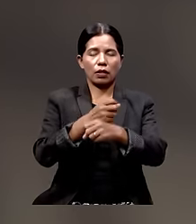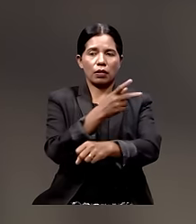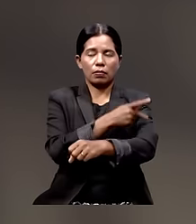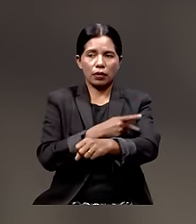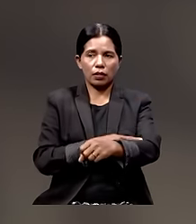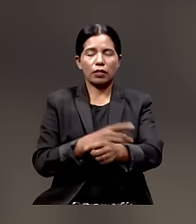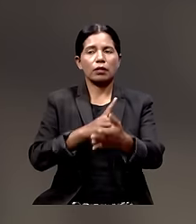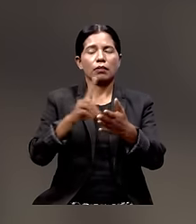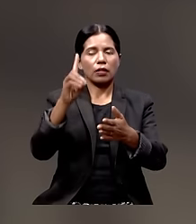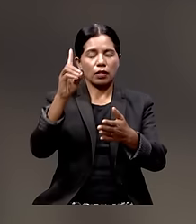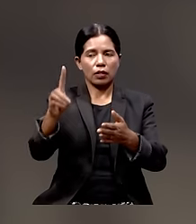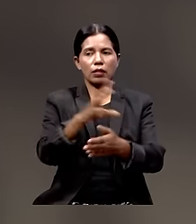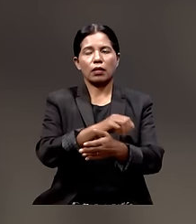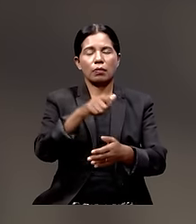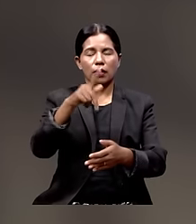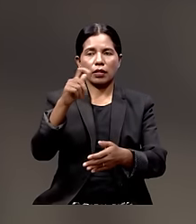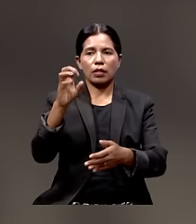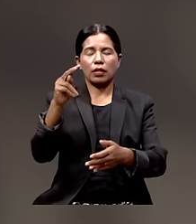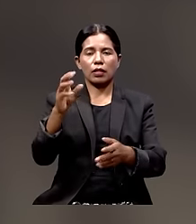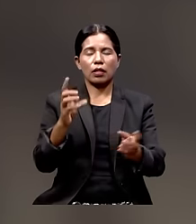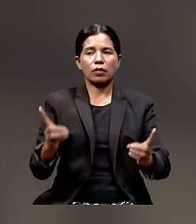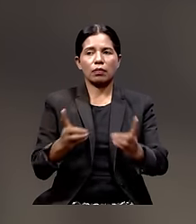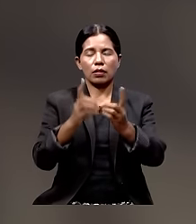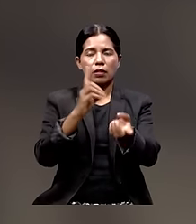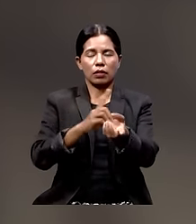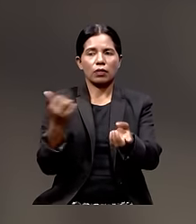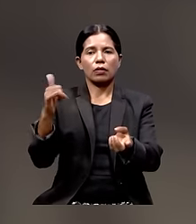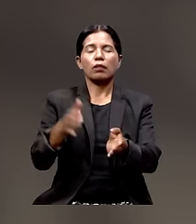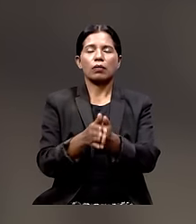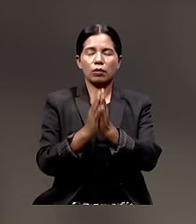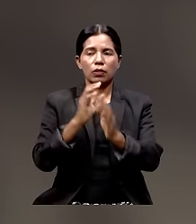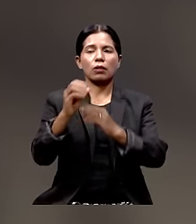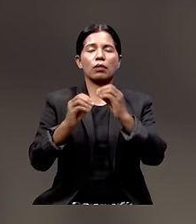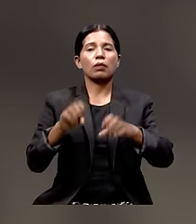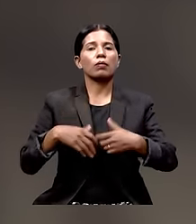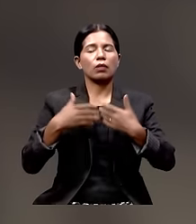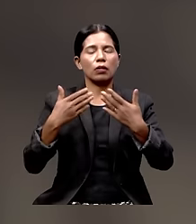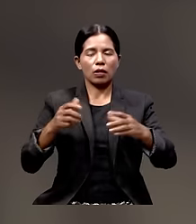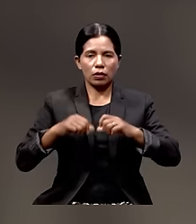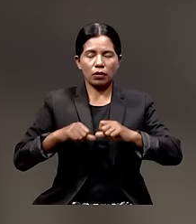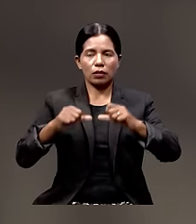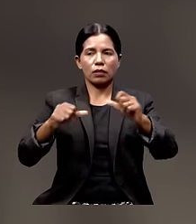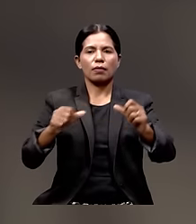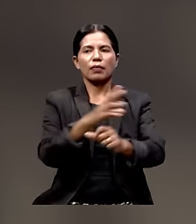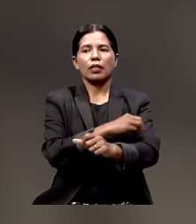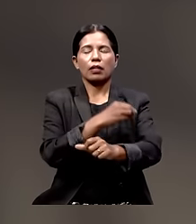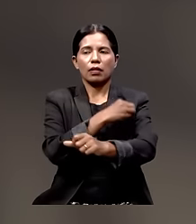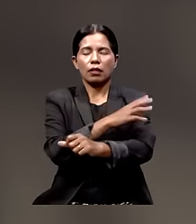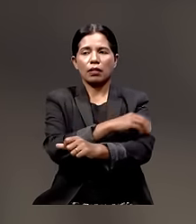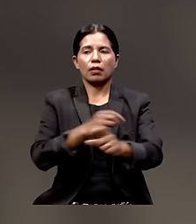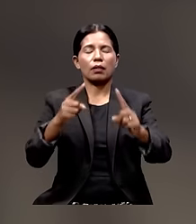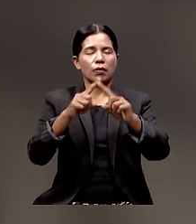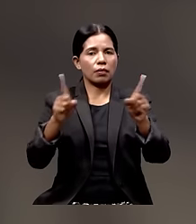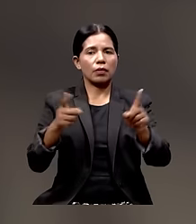liu semana ida Apolinário Barrasoro fale médico sira hodi russo quando a oensa a tu continua halo quimioterapia mai